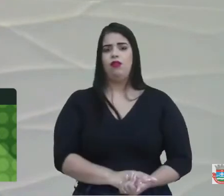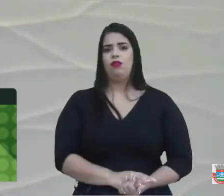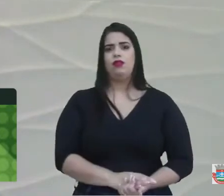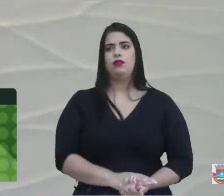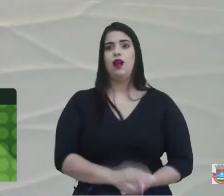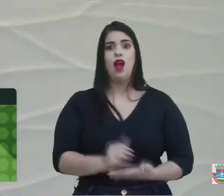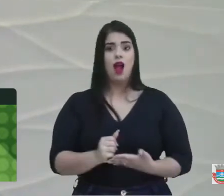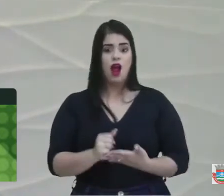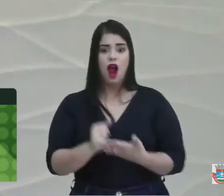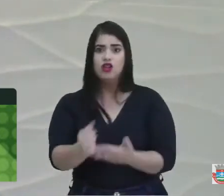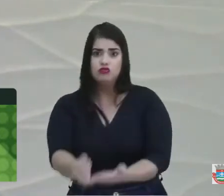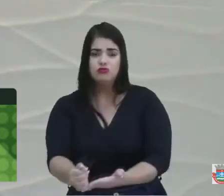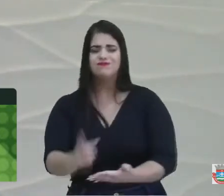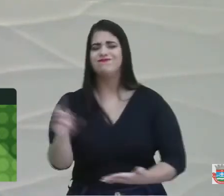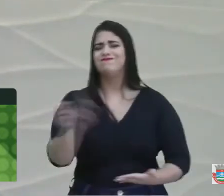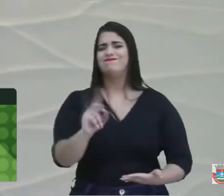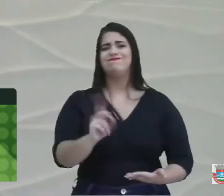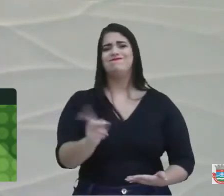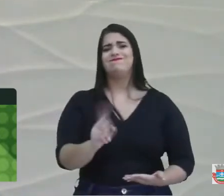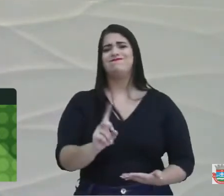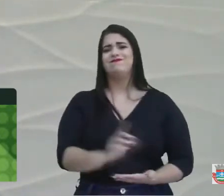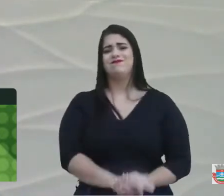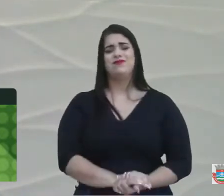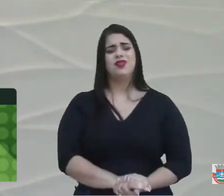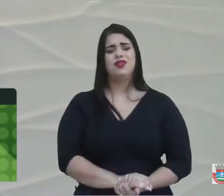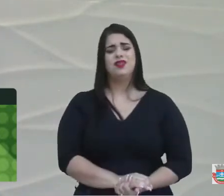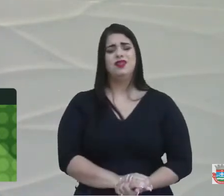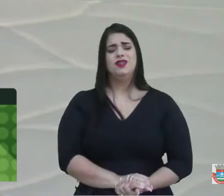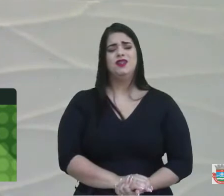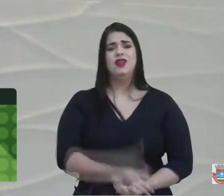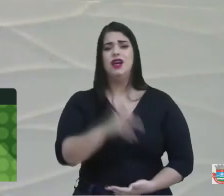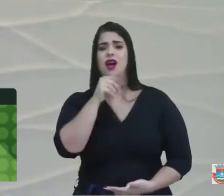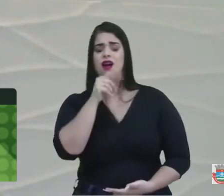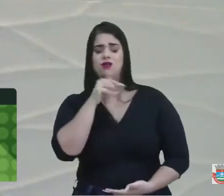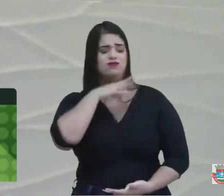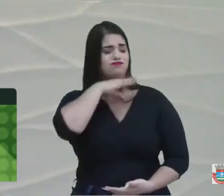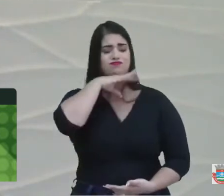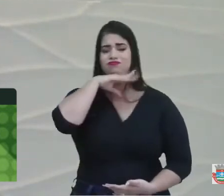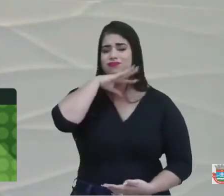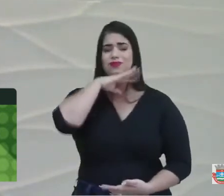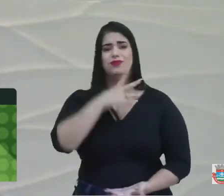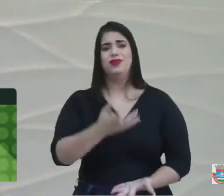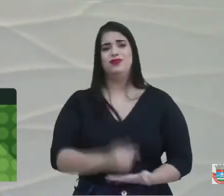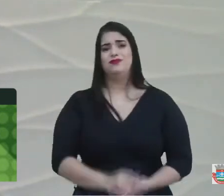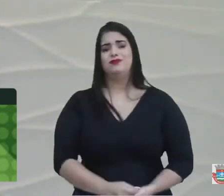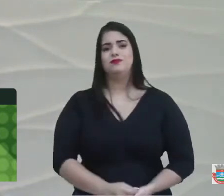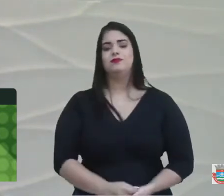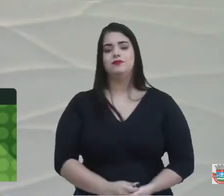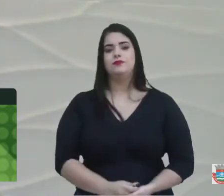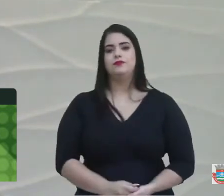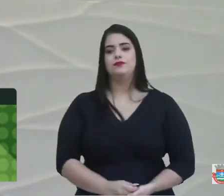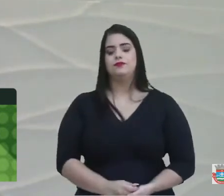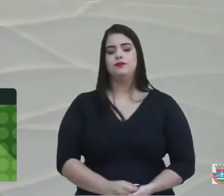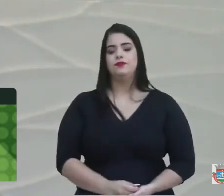não ajuda, porque o pessoal quer para o consumo. Claro que ajuda de alguma forma, mas se não tiver o dessalinizador, a exemplo aí